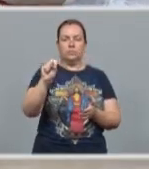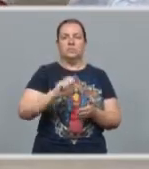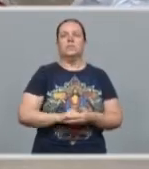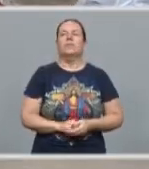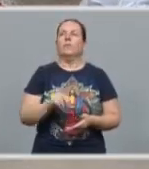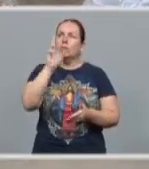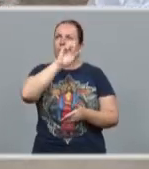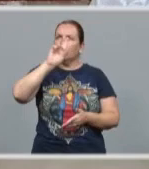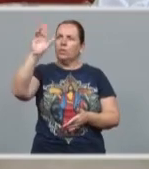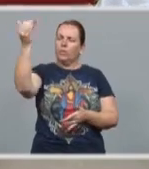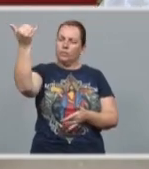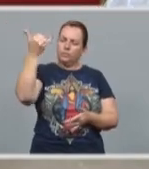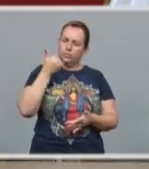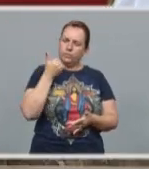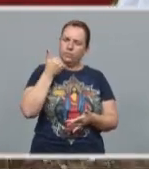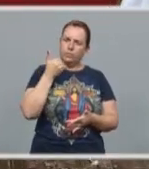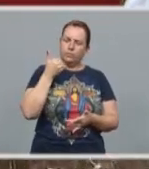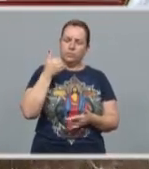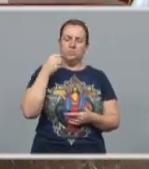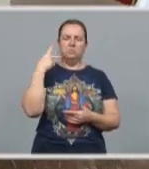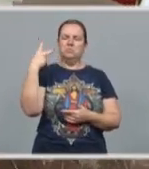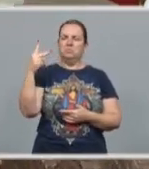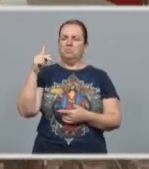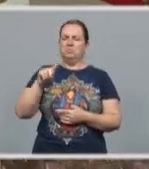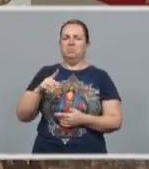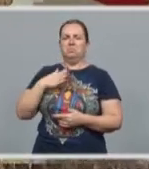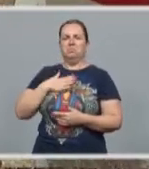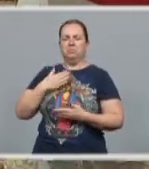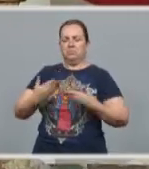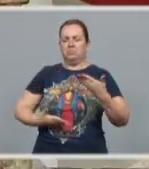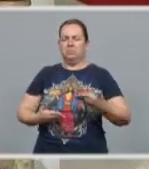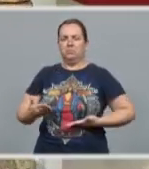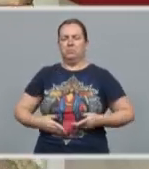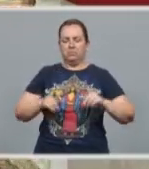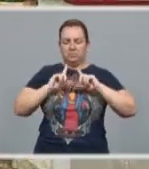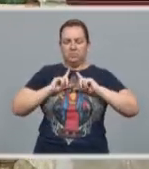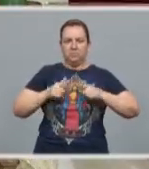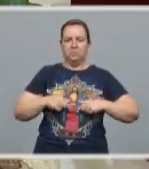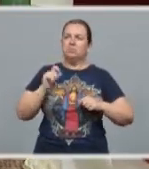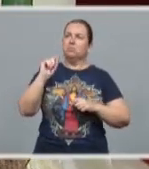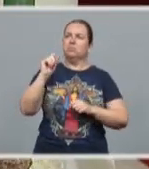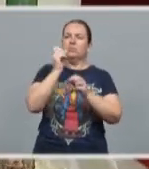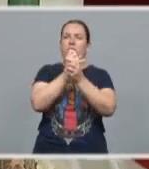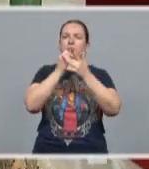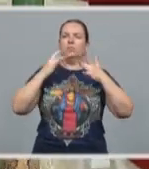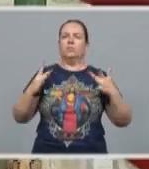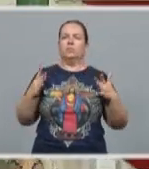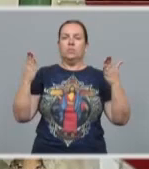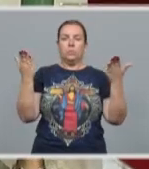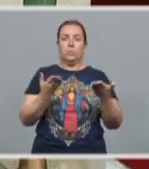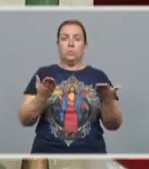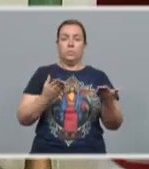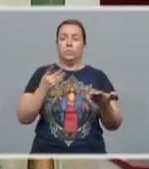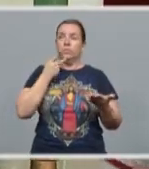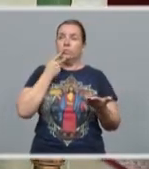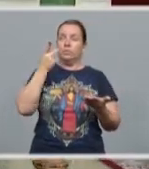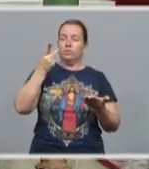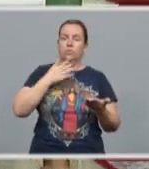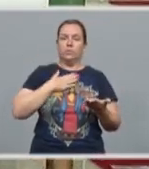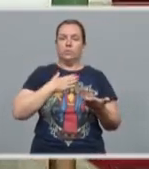Senhor me disse: Tu és meu servo Israel, em quem serei glorificado. E agora diz-me o